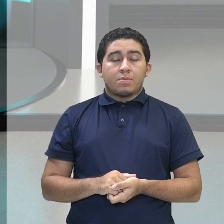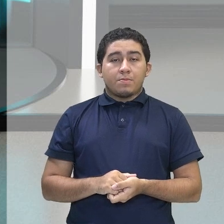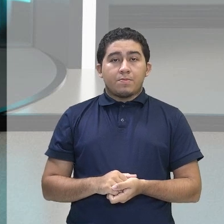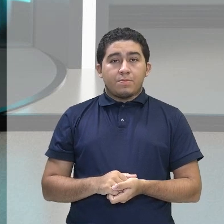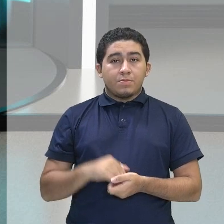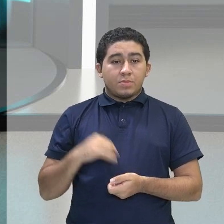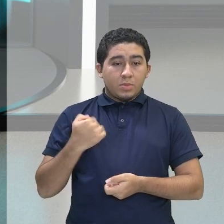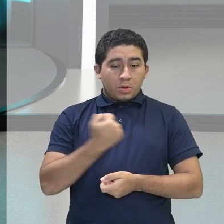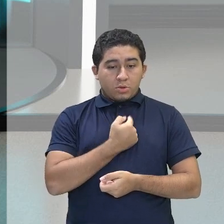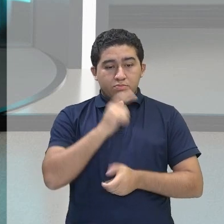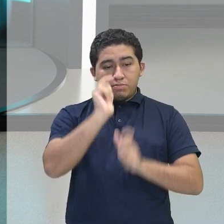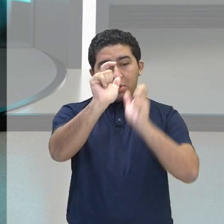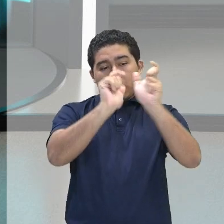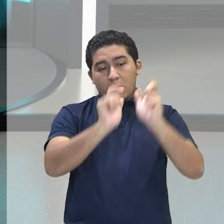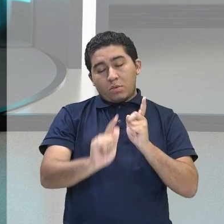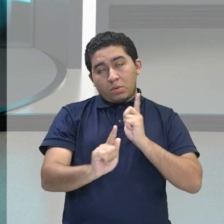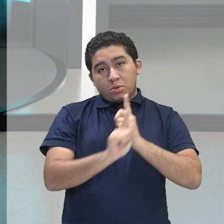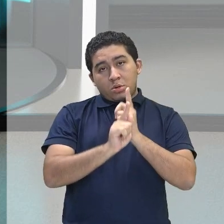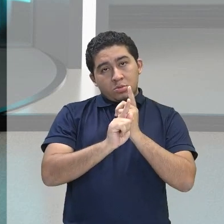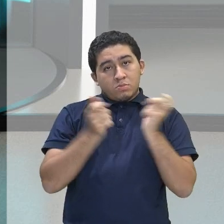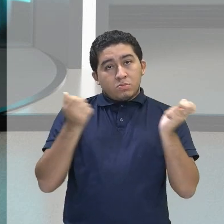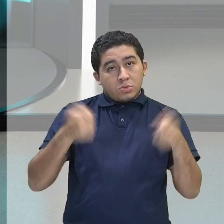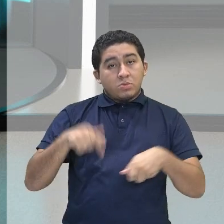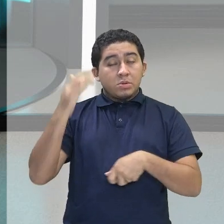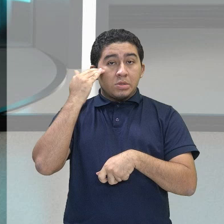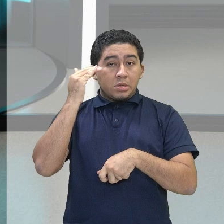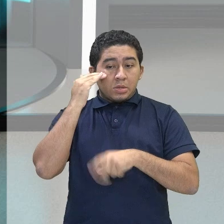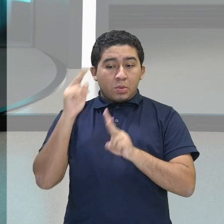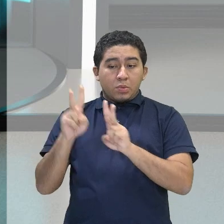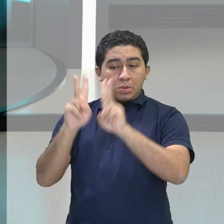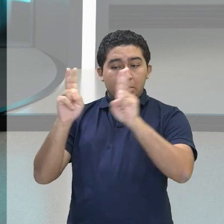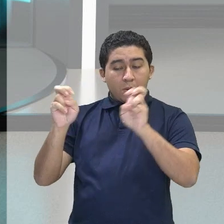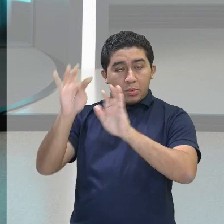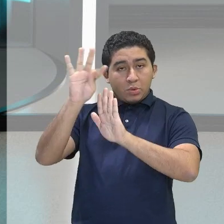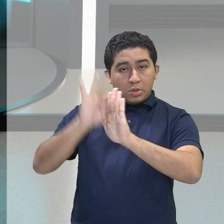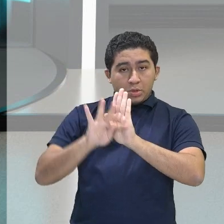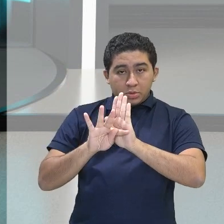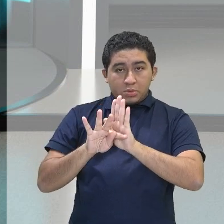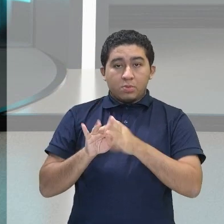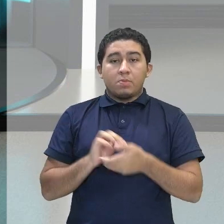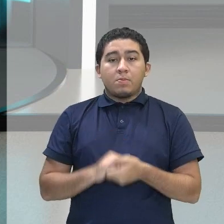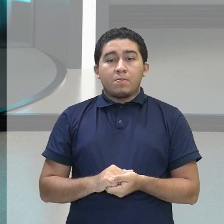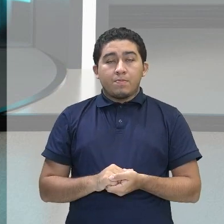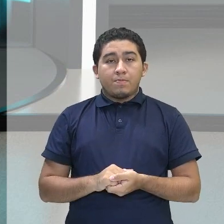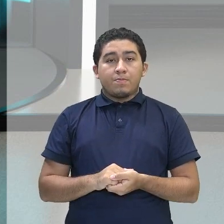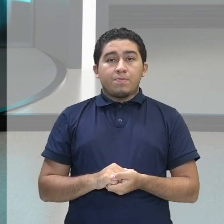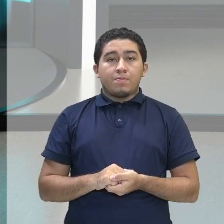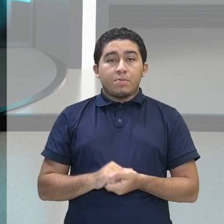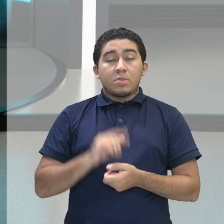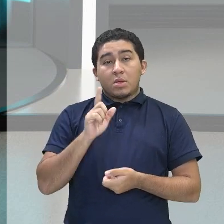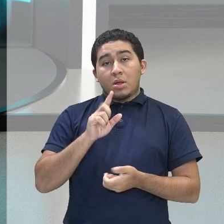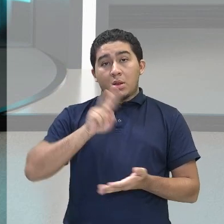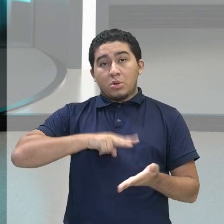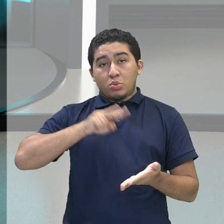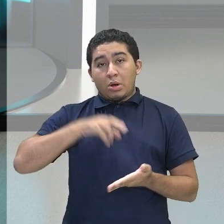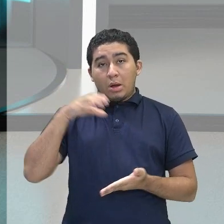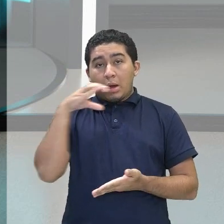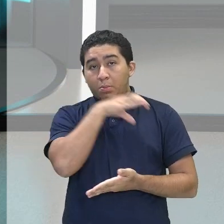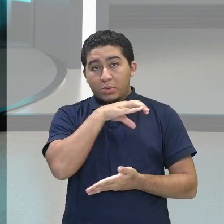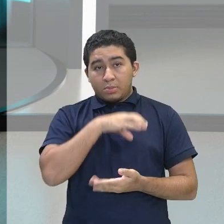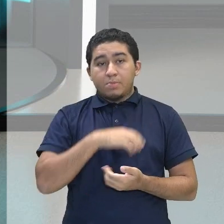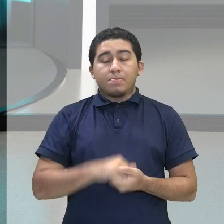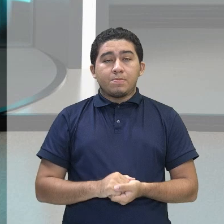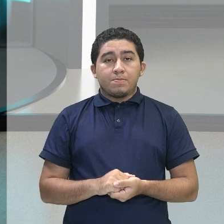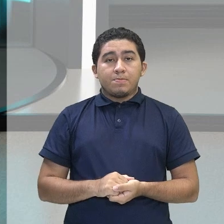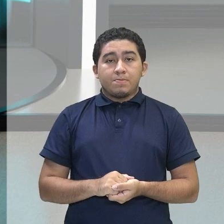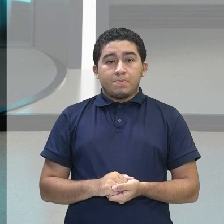a compreender o assunto do texto. Lembre-se que é uma estratégia de leitura rápida, então a gente não vai ficar perdendo muito tempo,